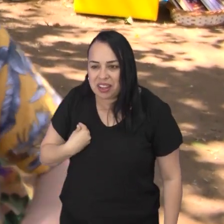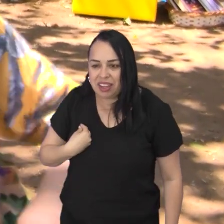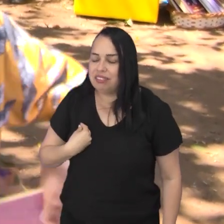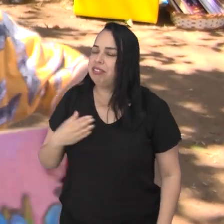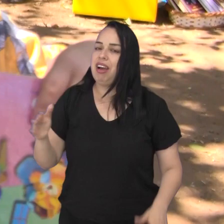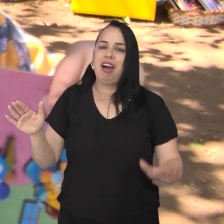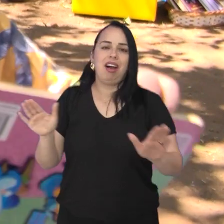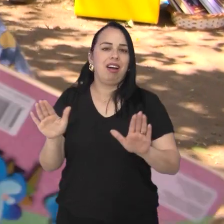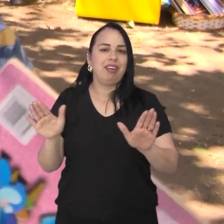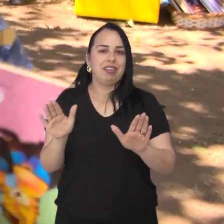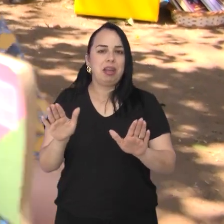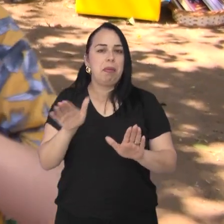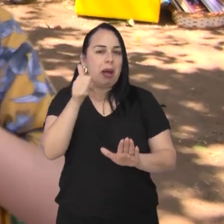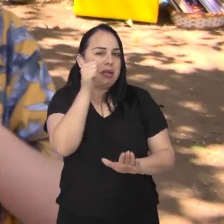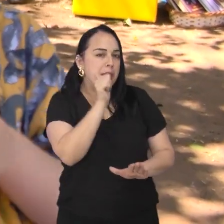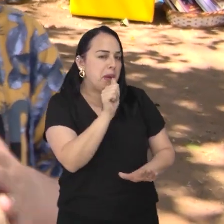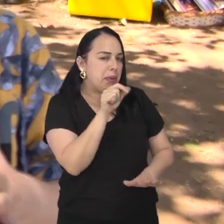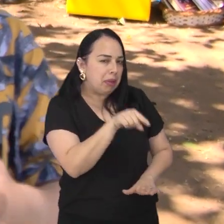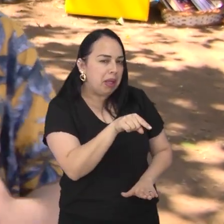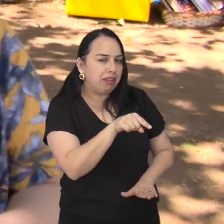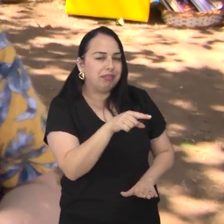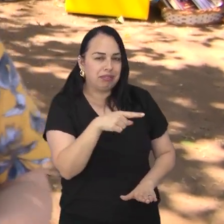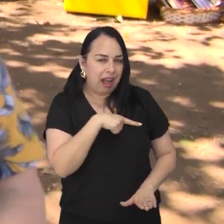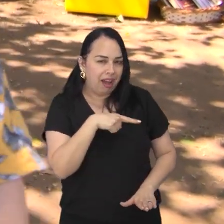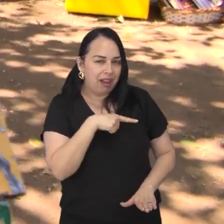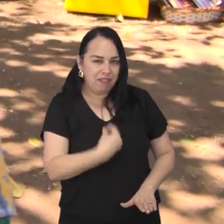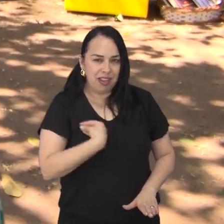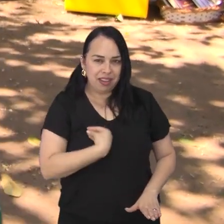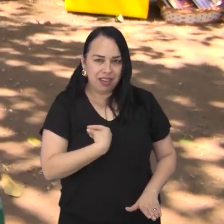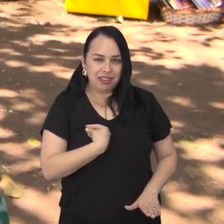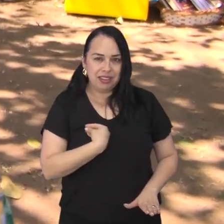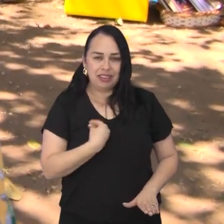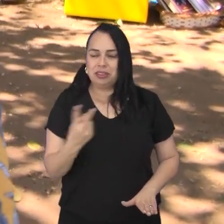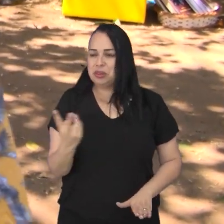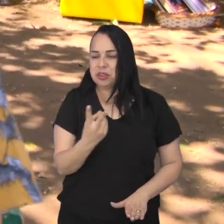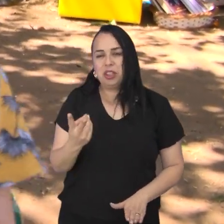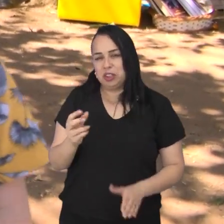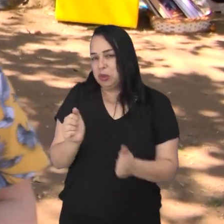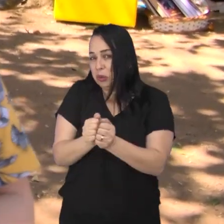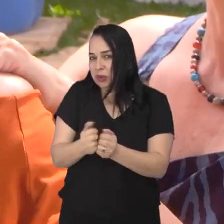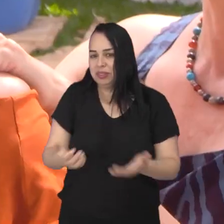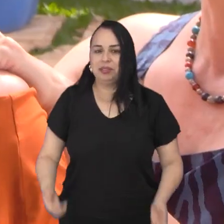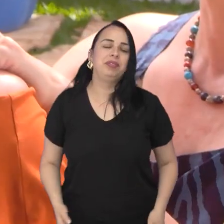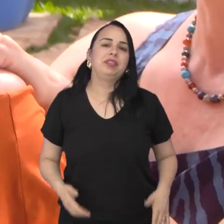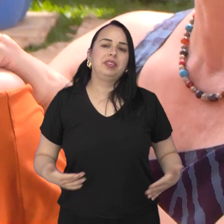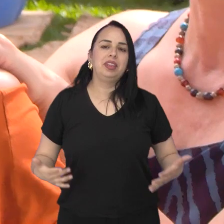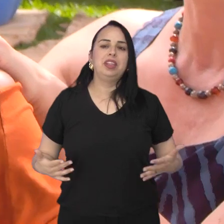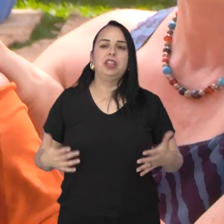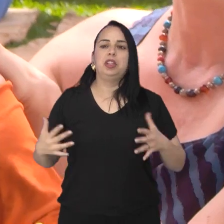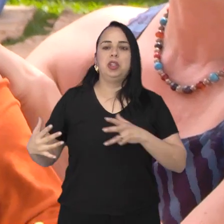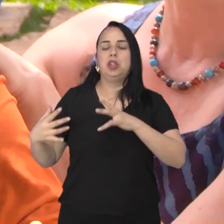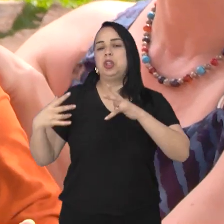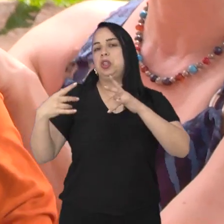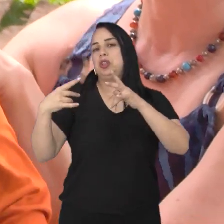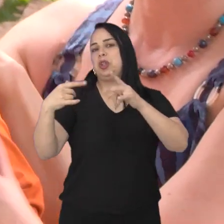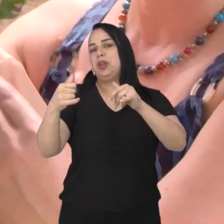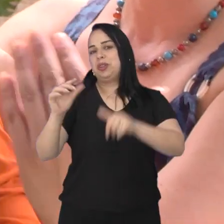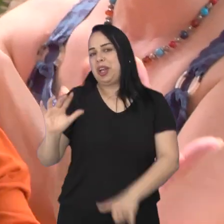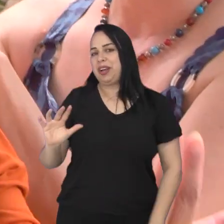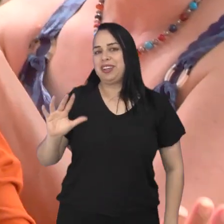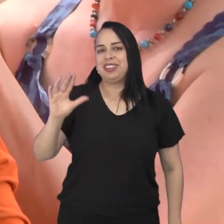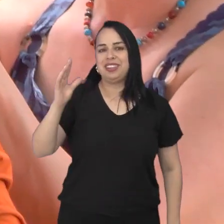tá. Mas a mulher do Tatu tanto é mesmo que o Tatu tá. E todas as atividades da